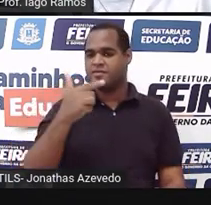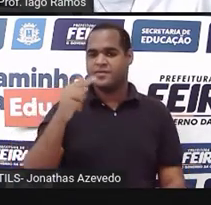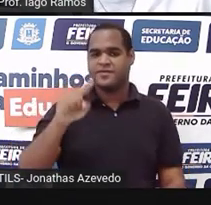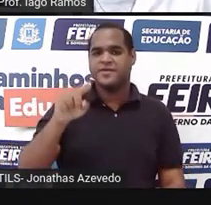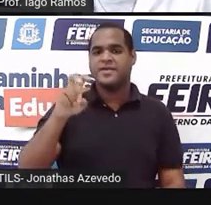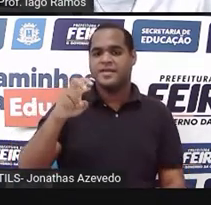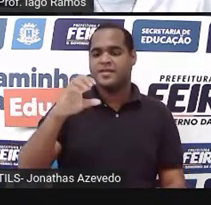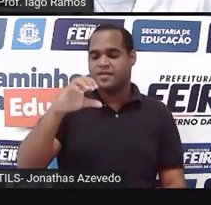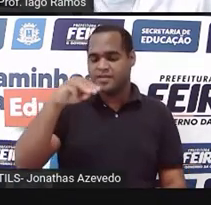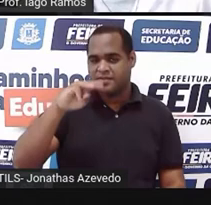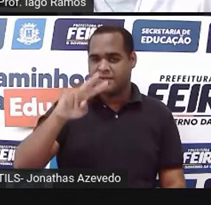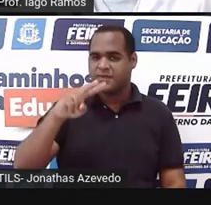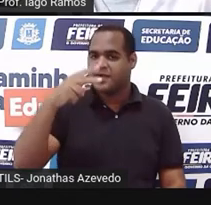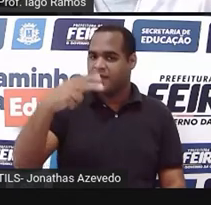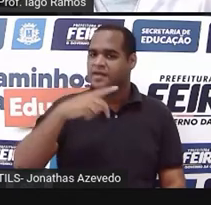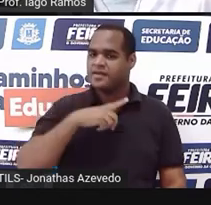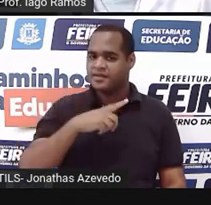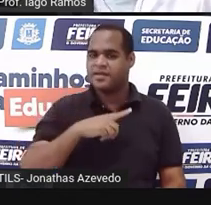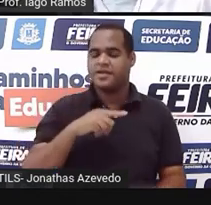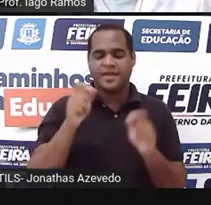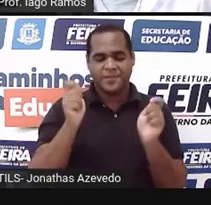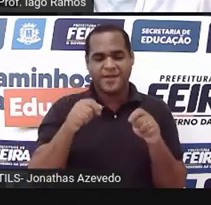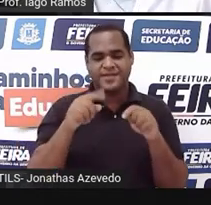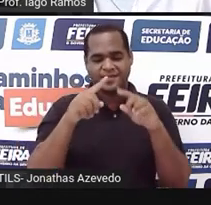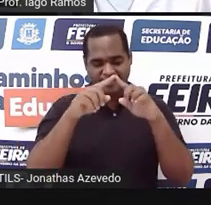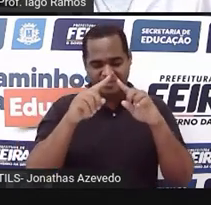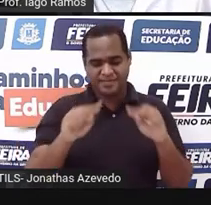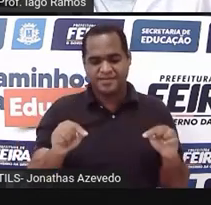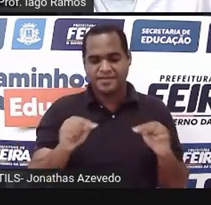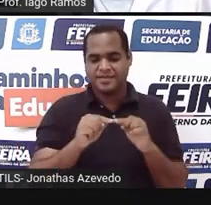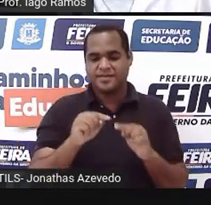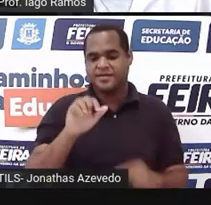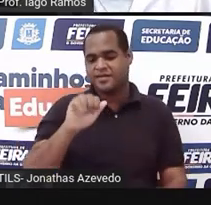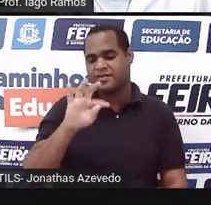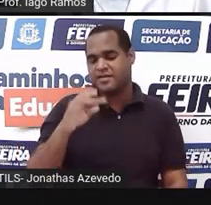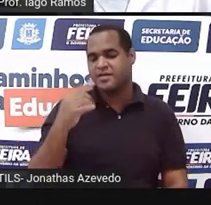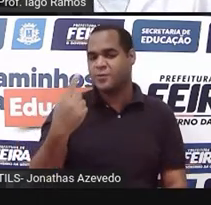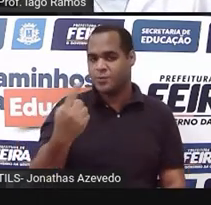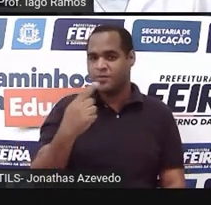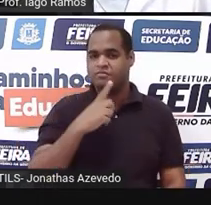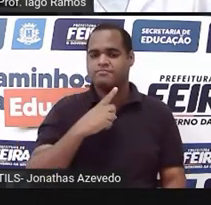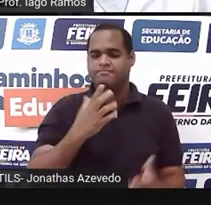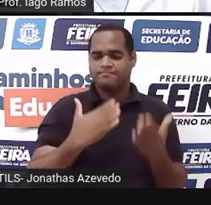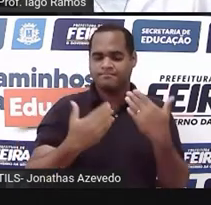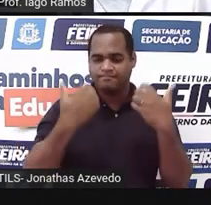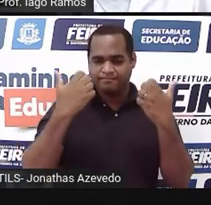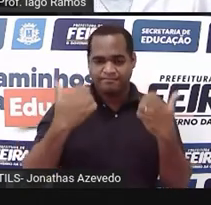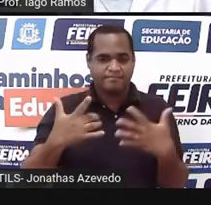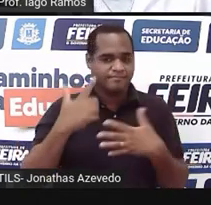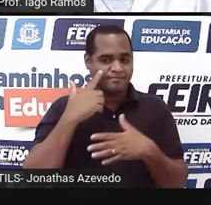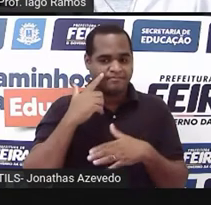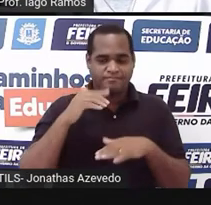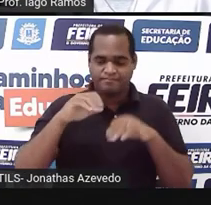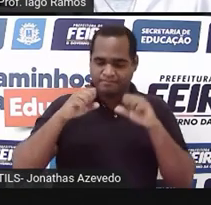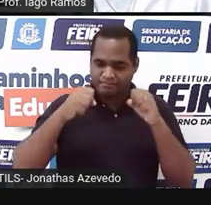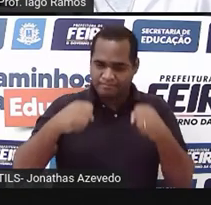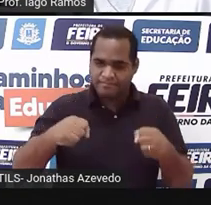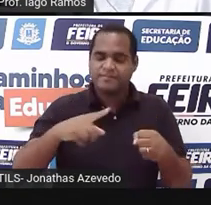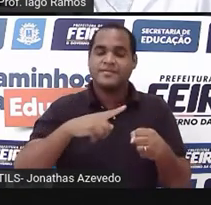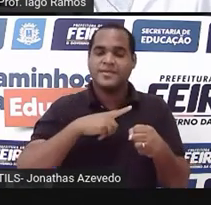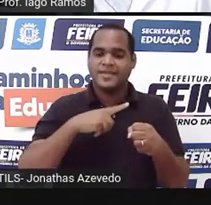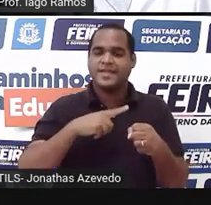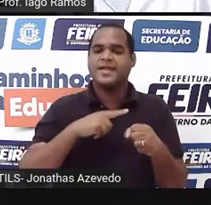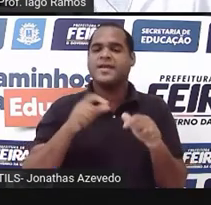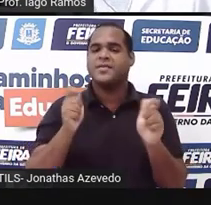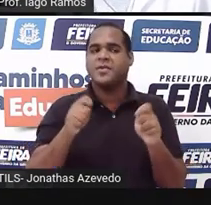é a área desse triângulo maior o triângulo um agora vamos né seguir o mesmo passo aí os mesmos